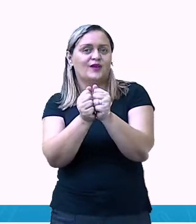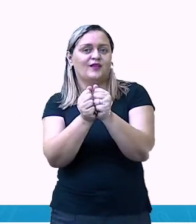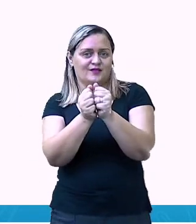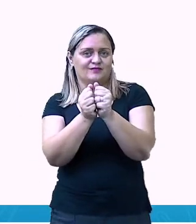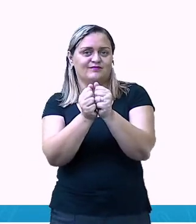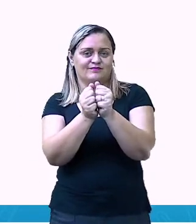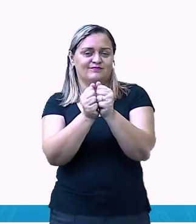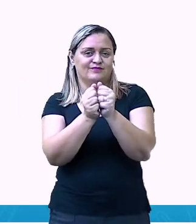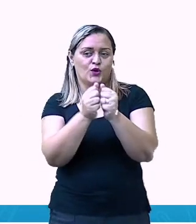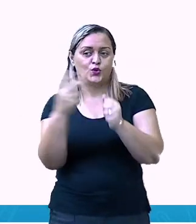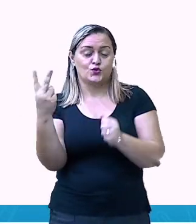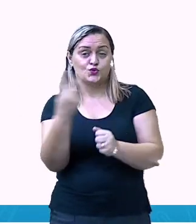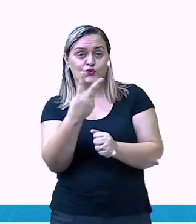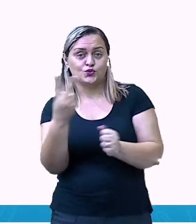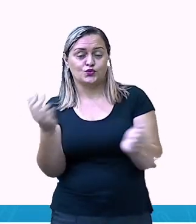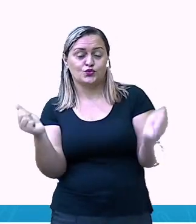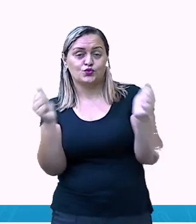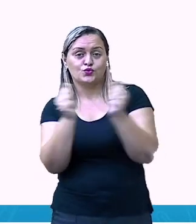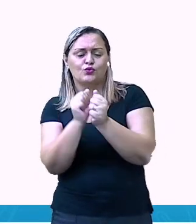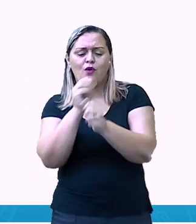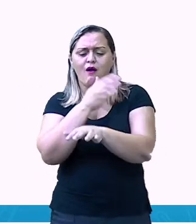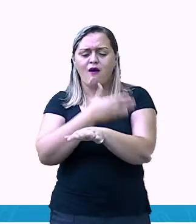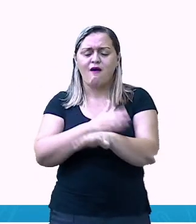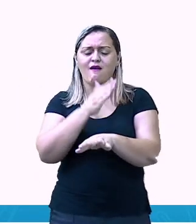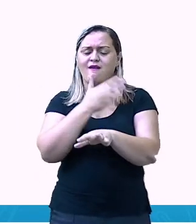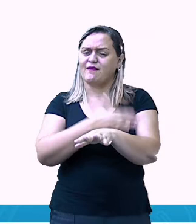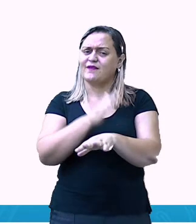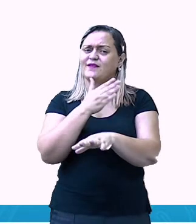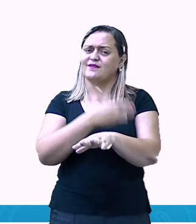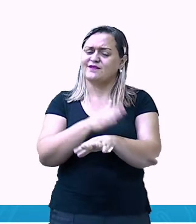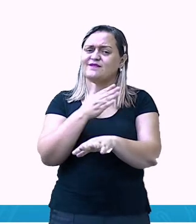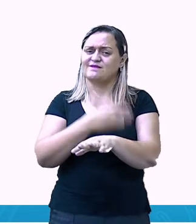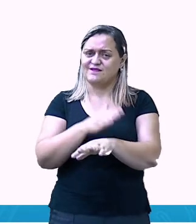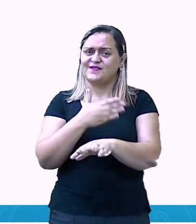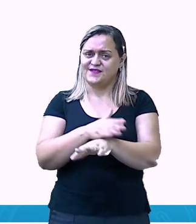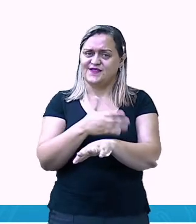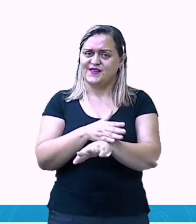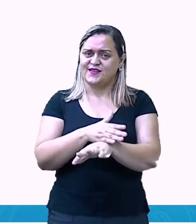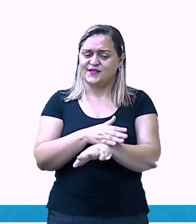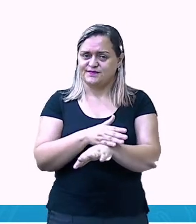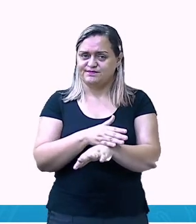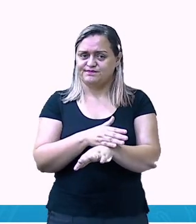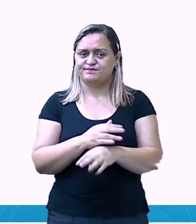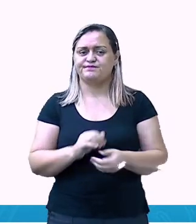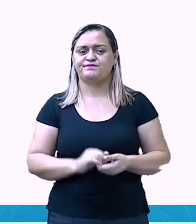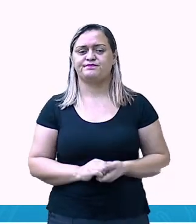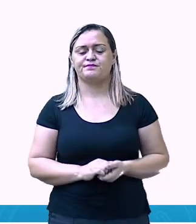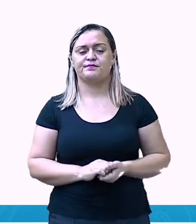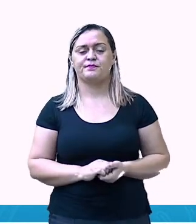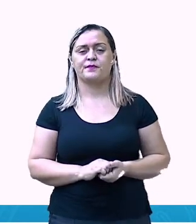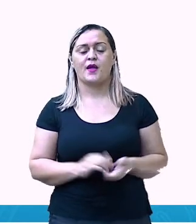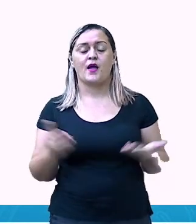os sons e depois praticar o que você está falando. Então, vamos fazer, ó,